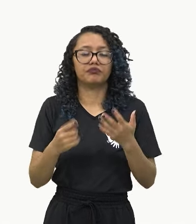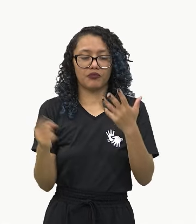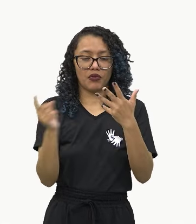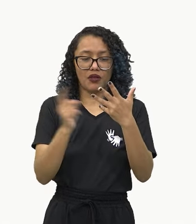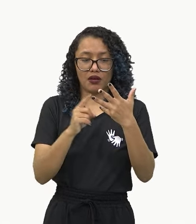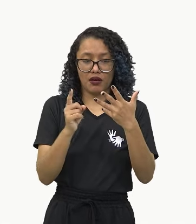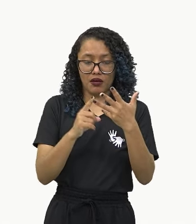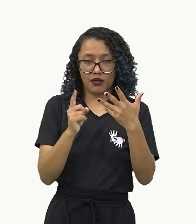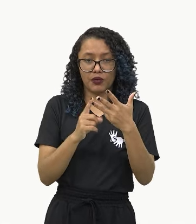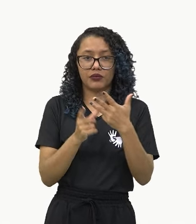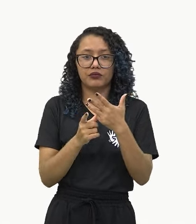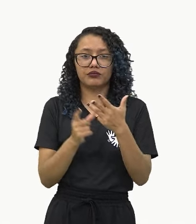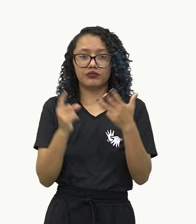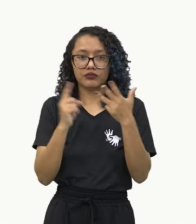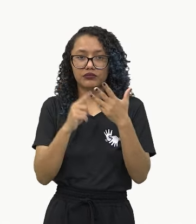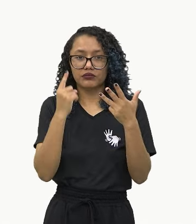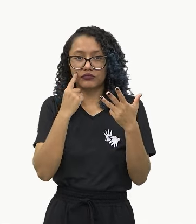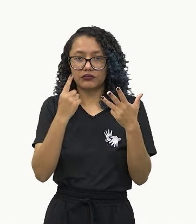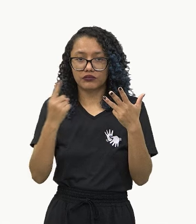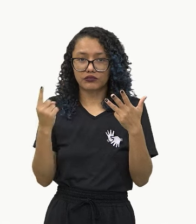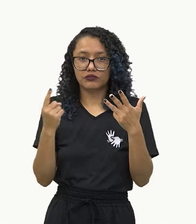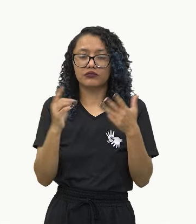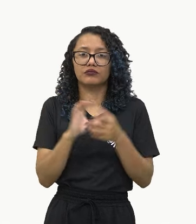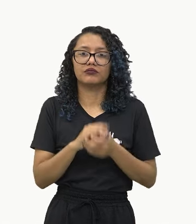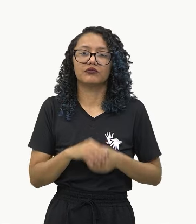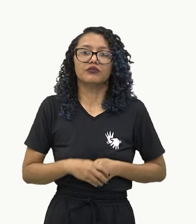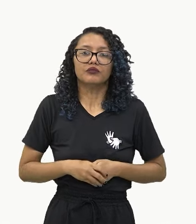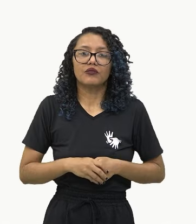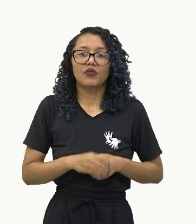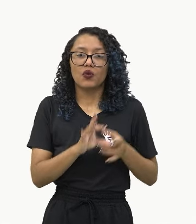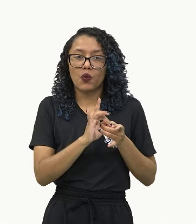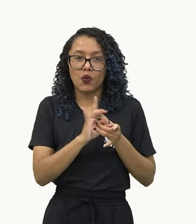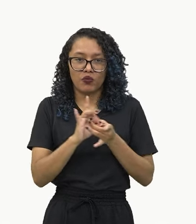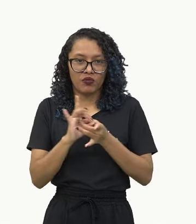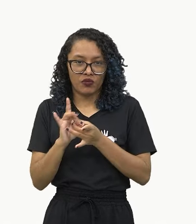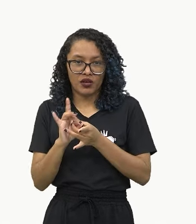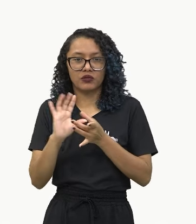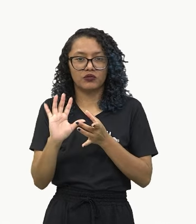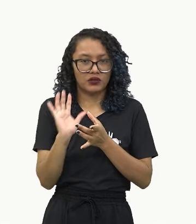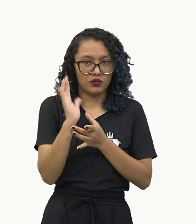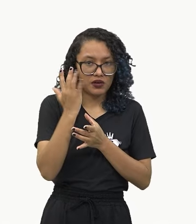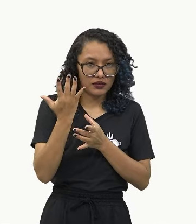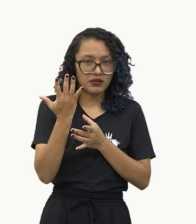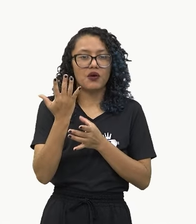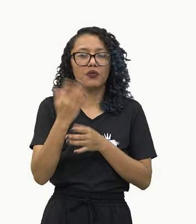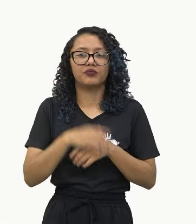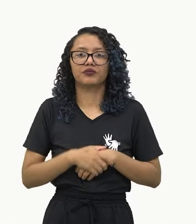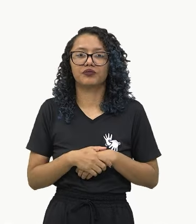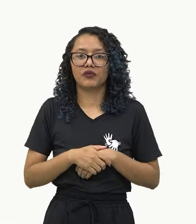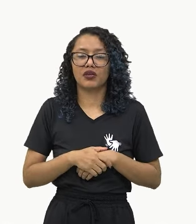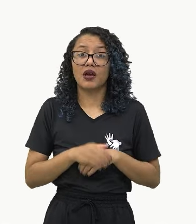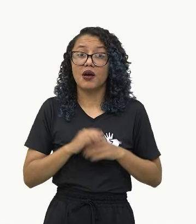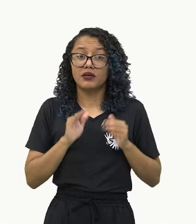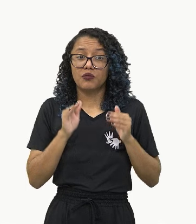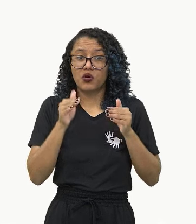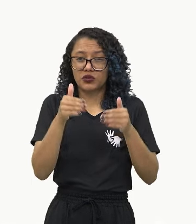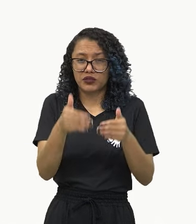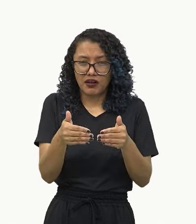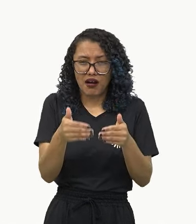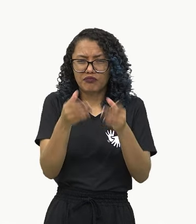uso, situações ocorridas sem que se especifique o momento. Então, aqui,